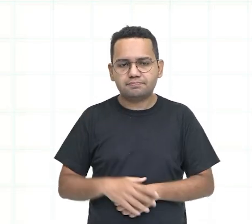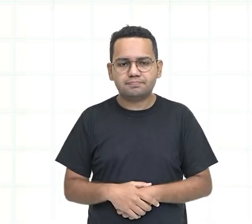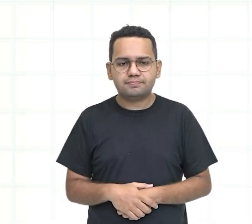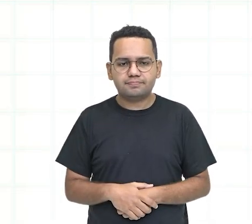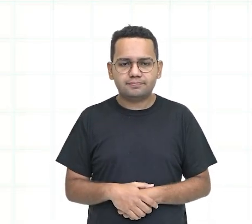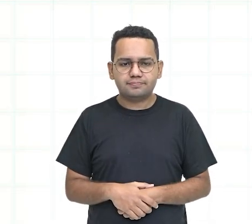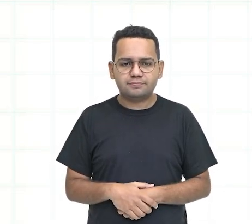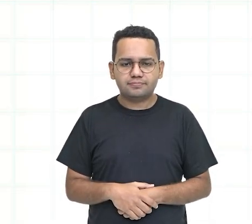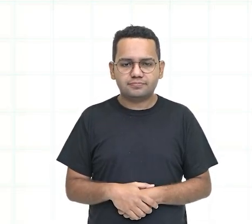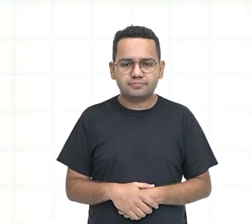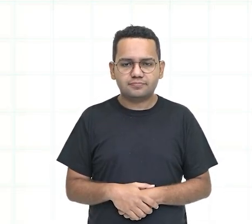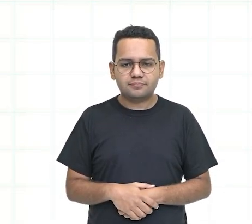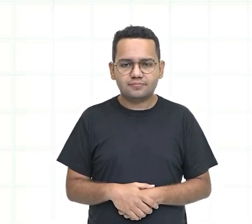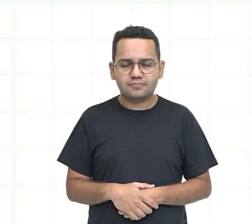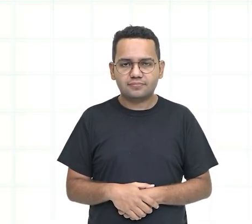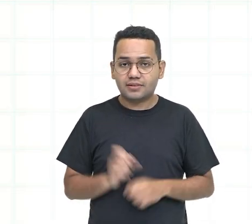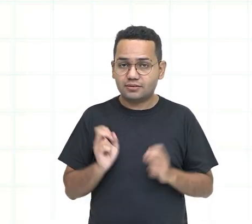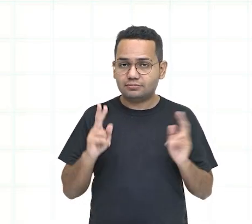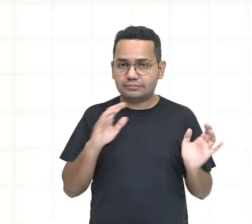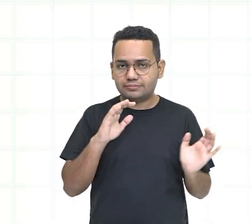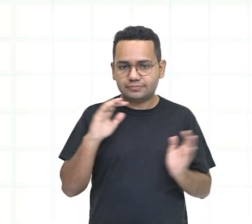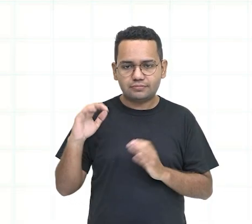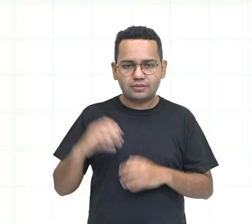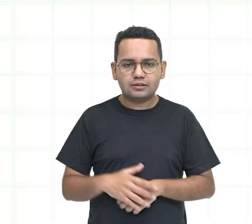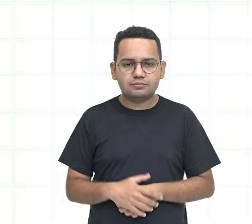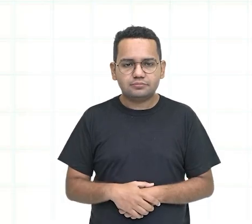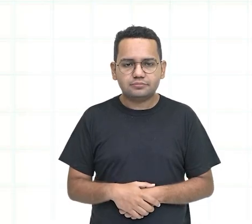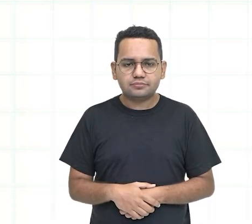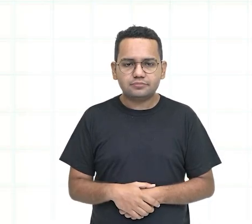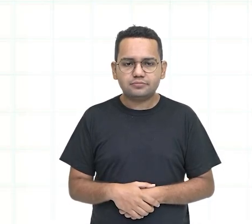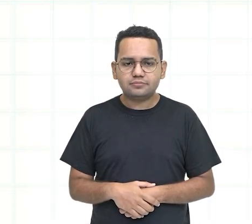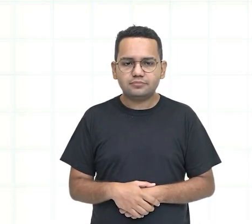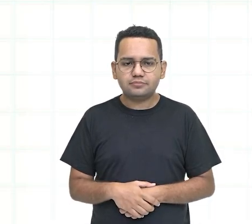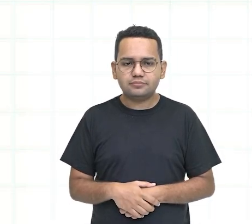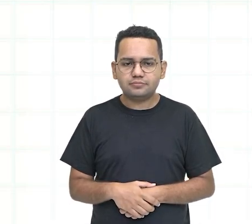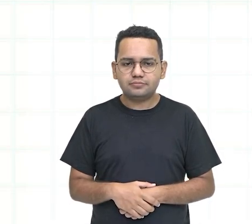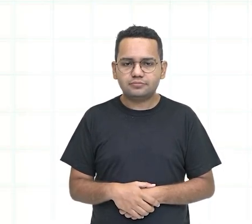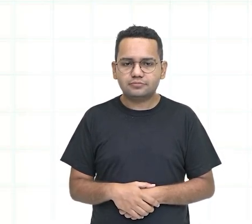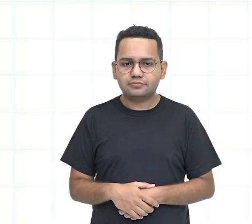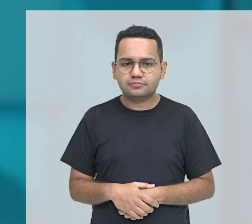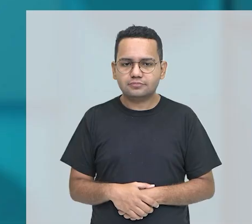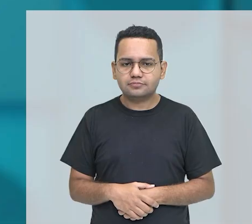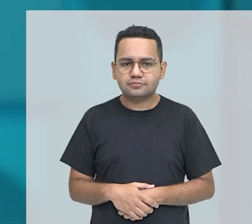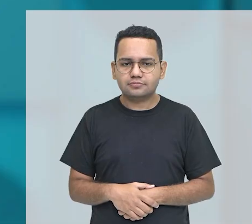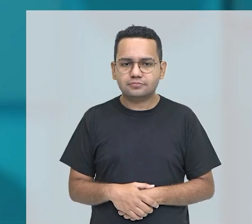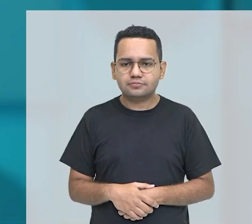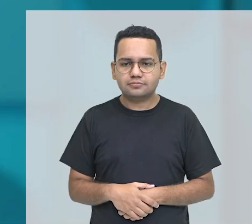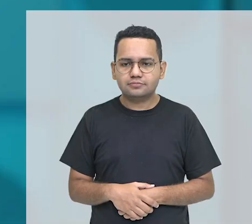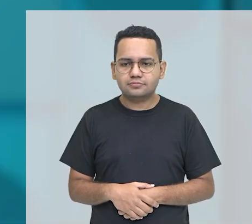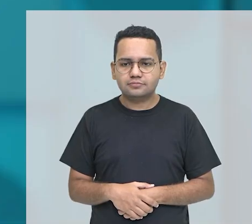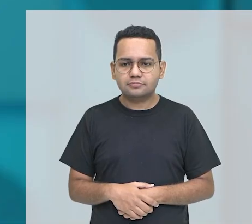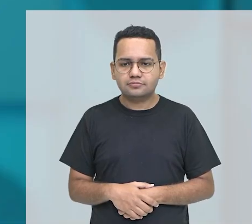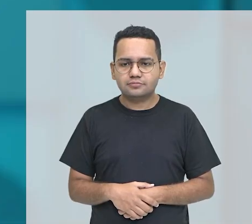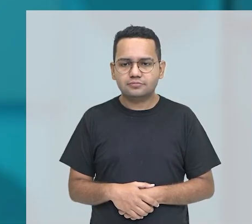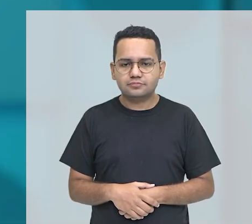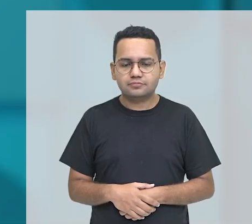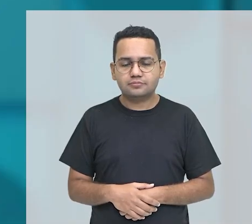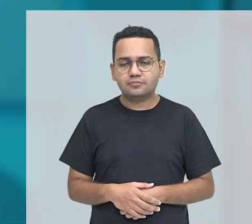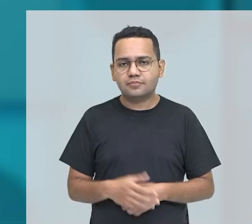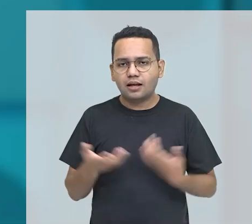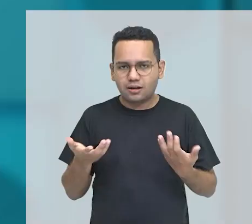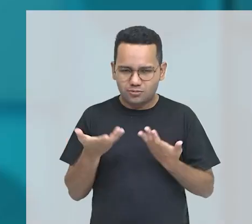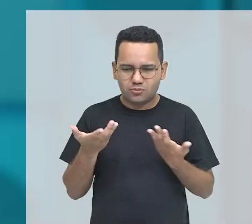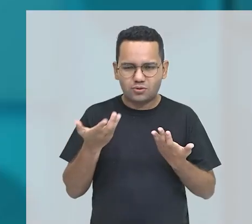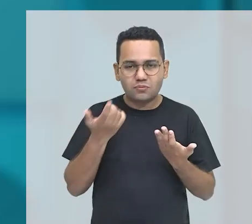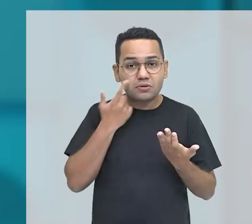Bem, agora nós vamos ver algumas palavras relacionadas a esse texto. Nós vamos fazer uma divisão entre elas. Vamos dar uma